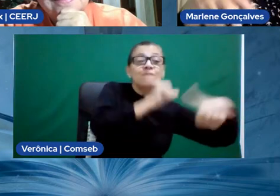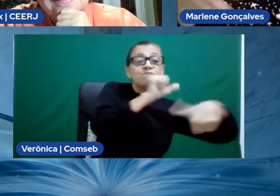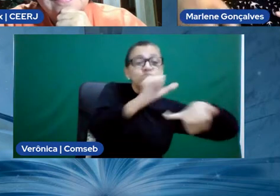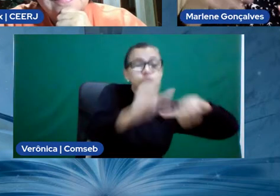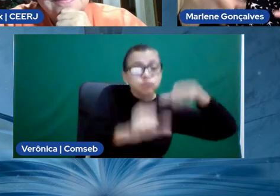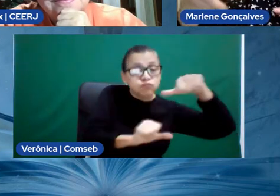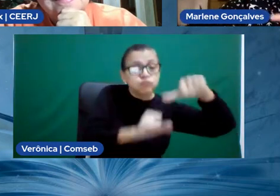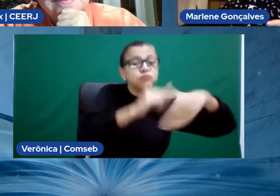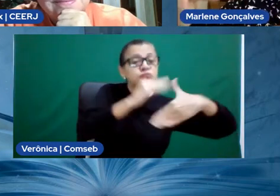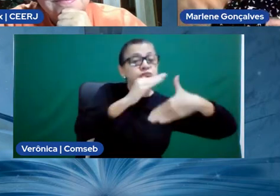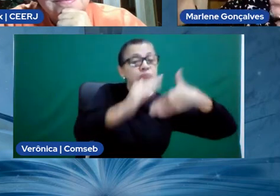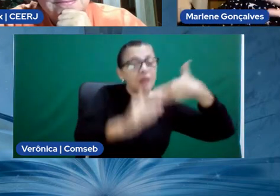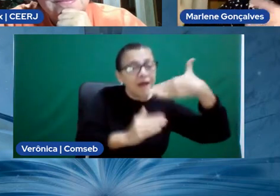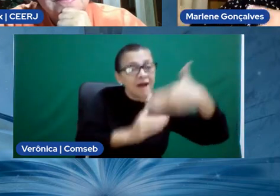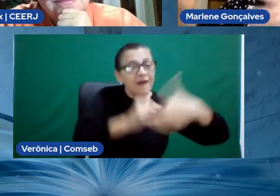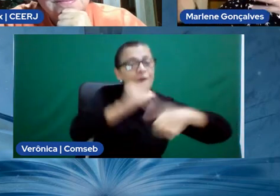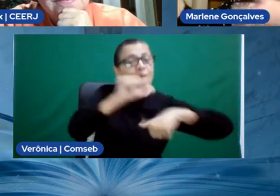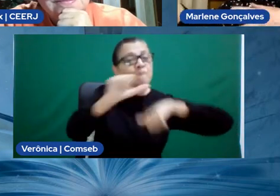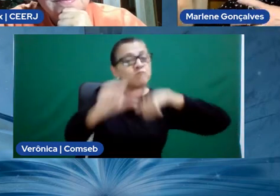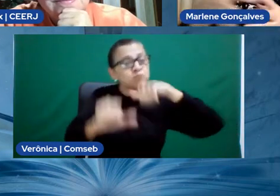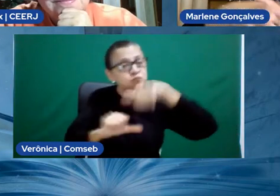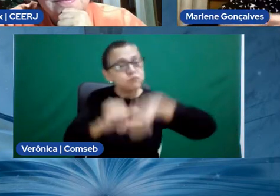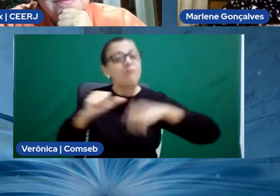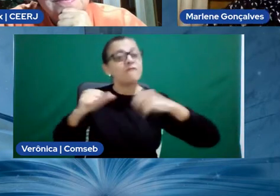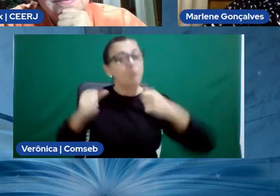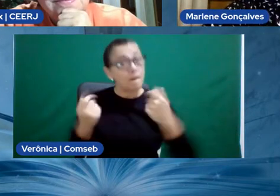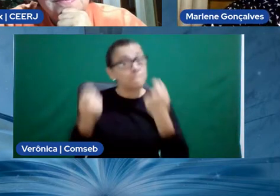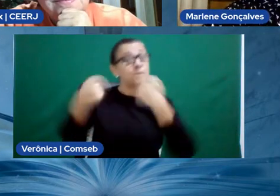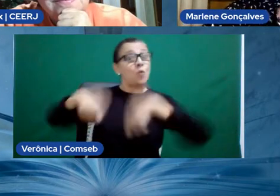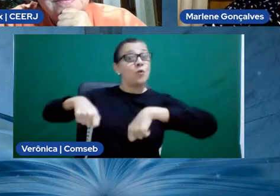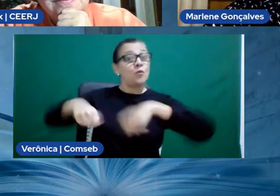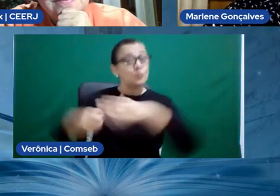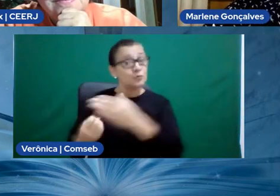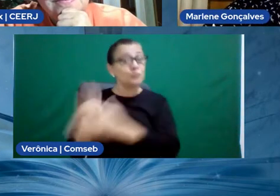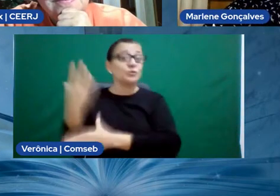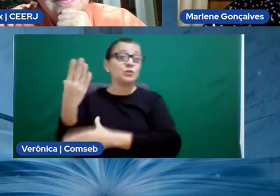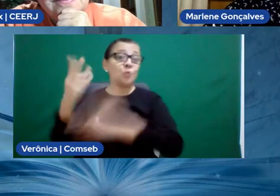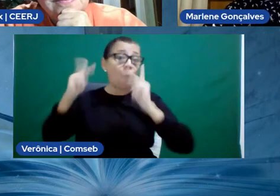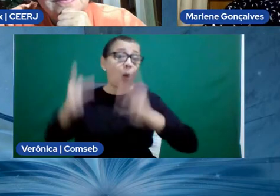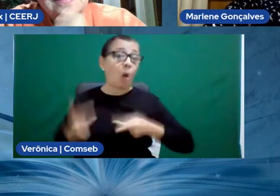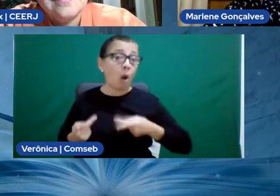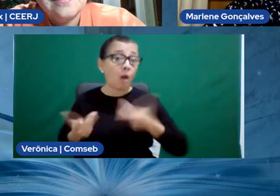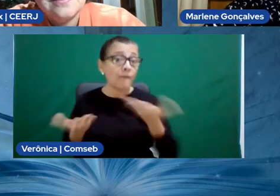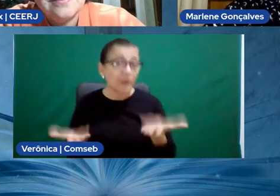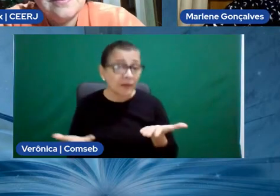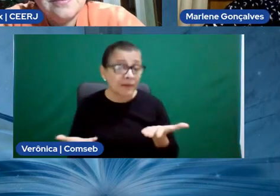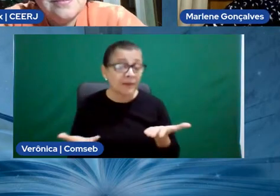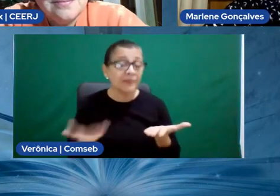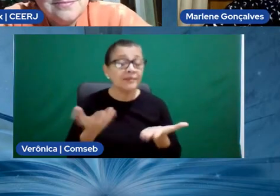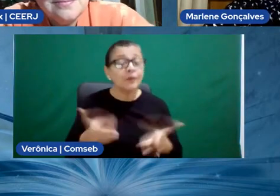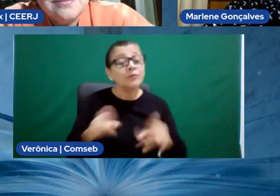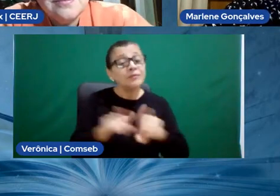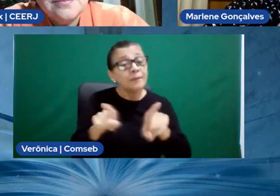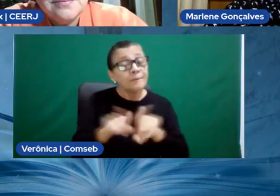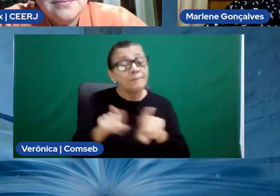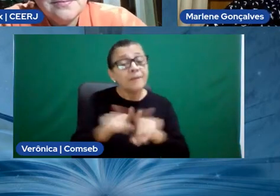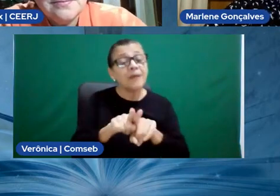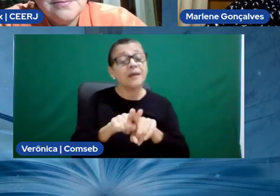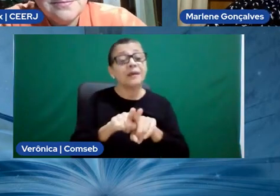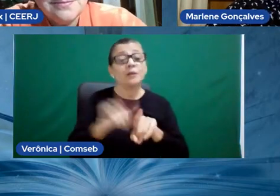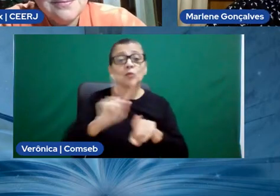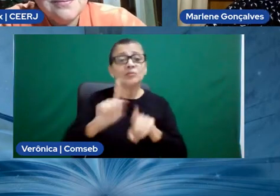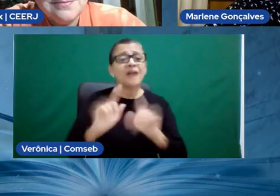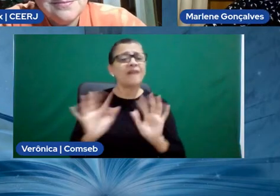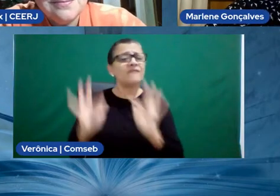evolução dos seres, que foi possibilitando o surgimento ali do homem. E eu diria ainda que não está finalizada